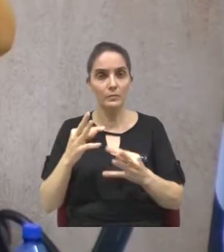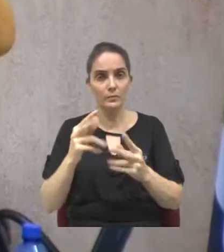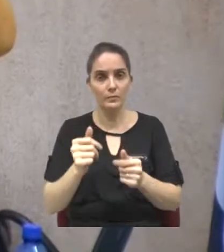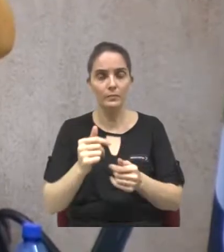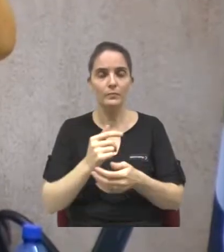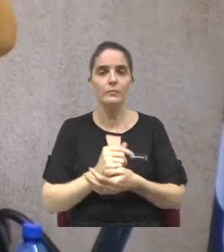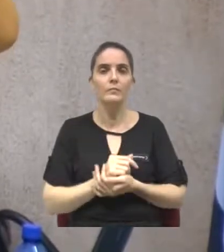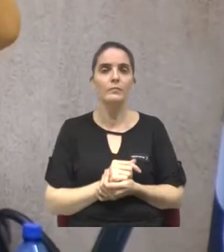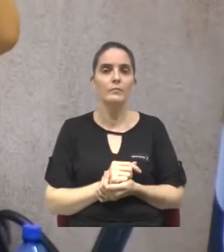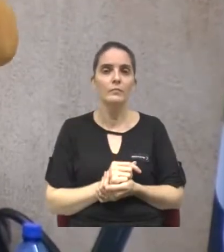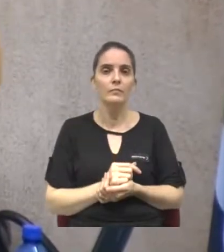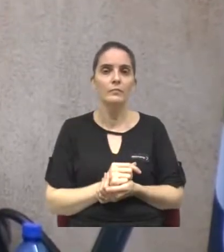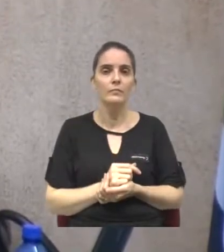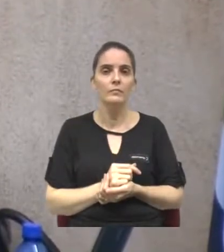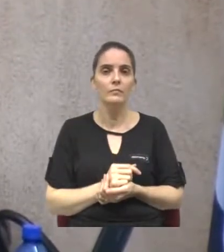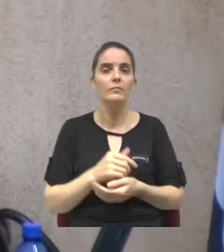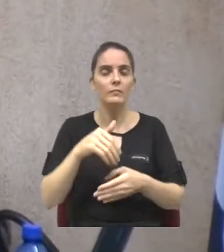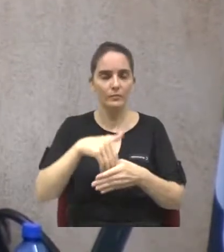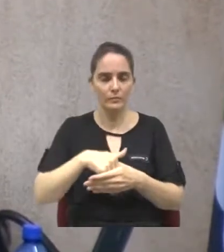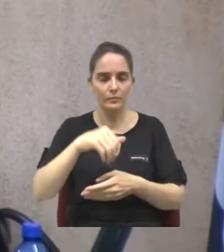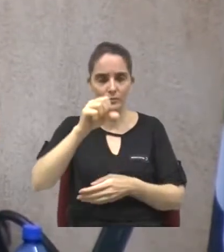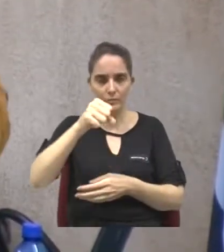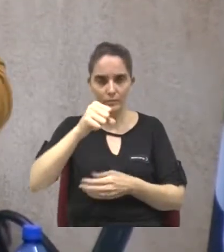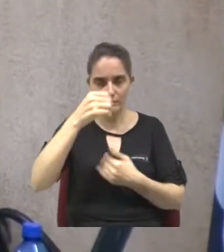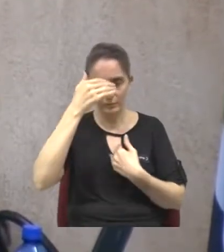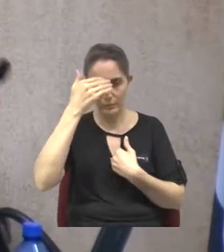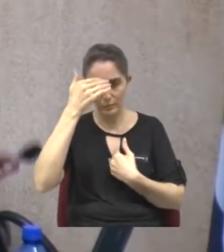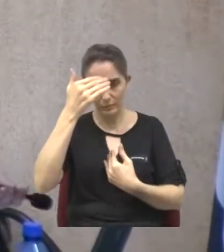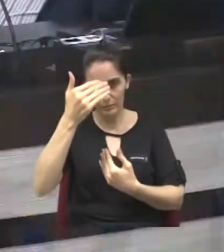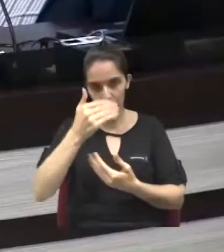acompanhá-lo na votação desse projeto. Muito obrigada.